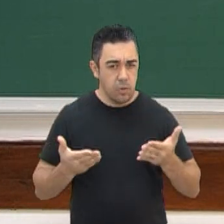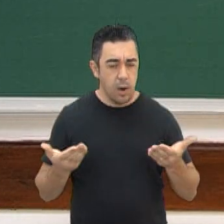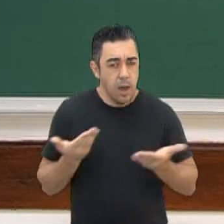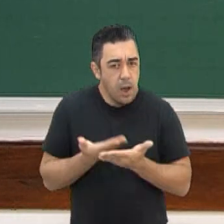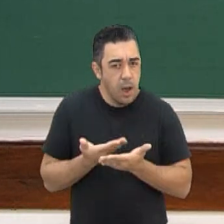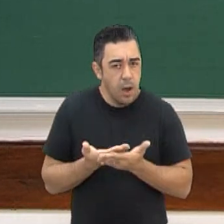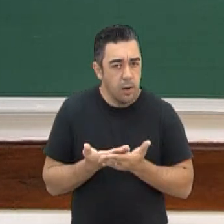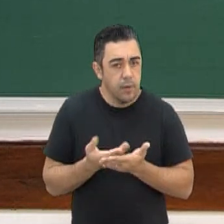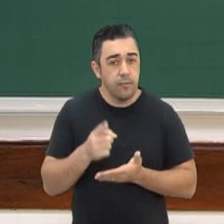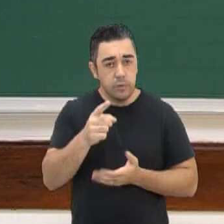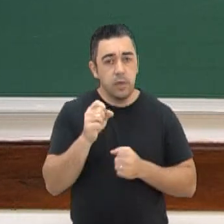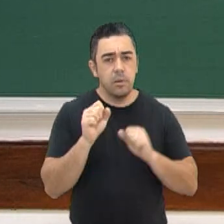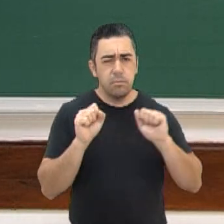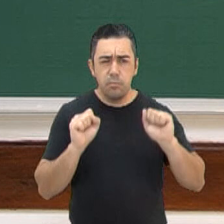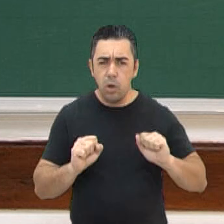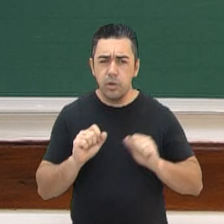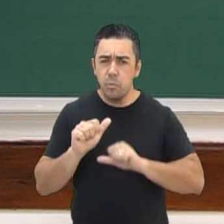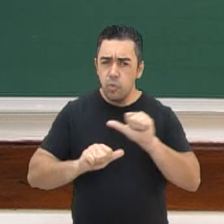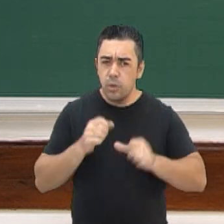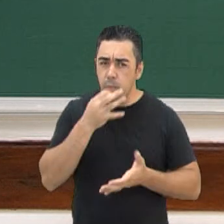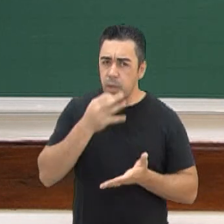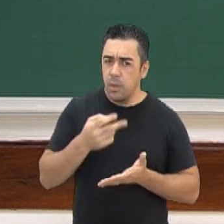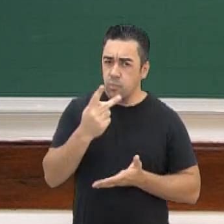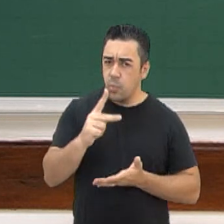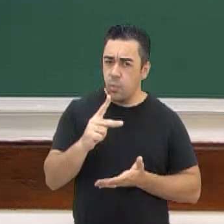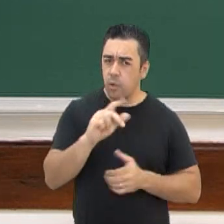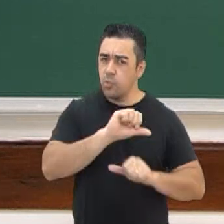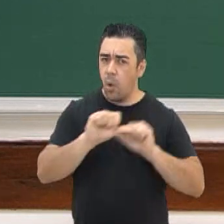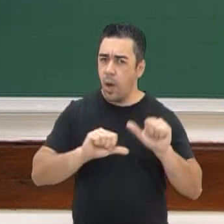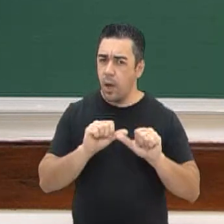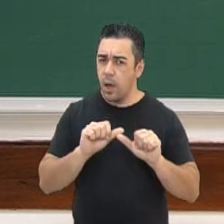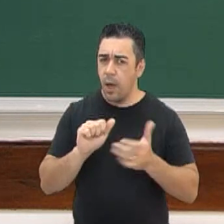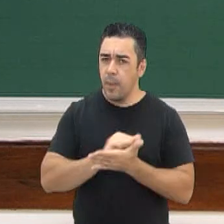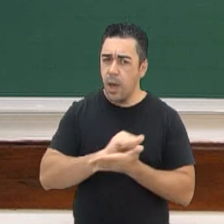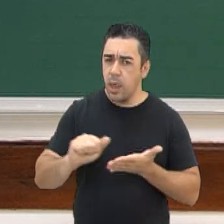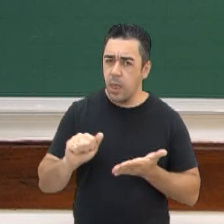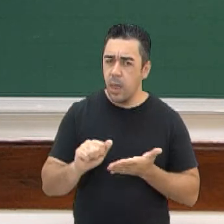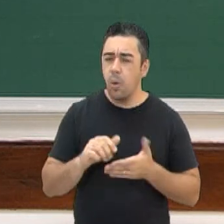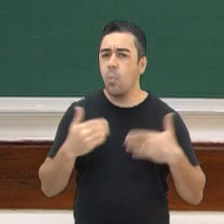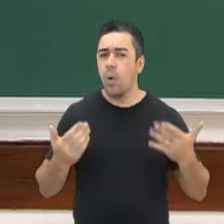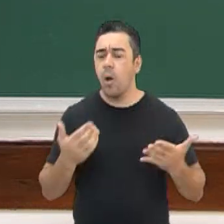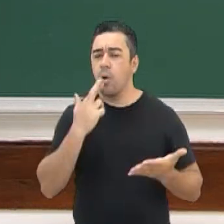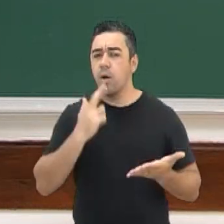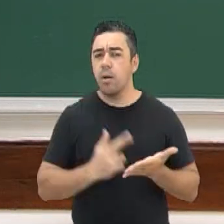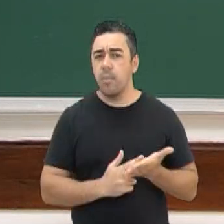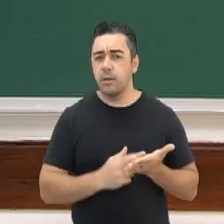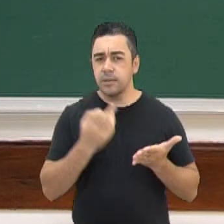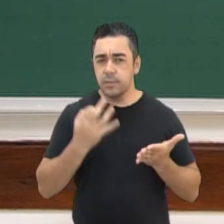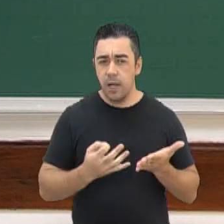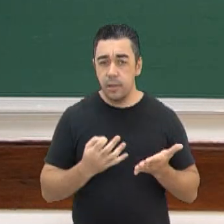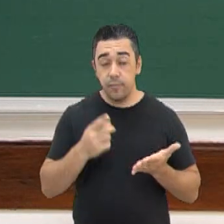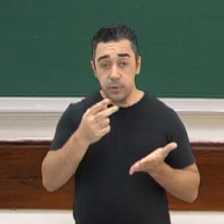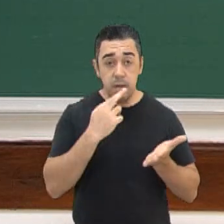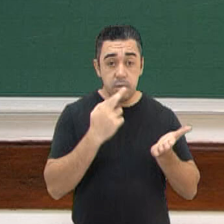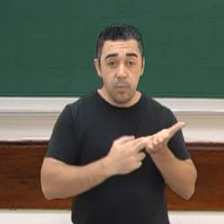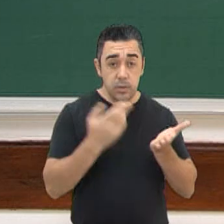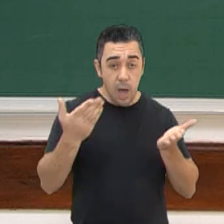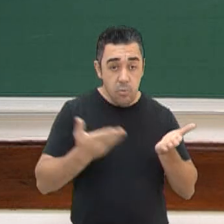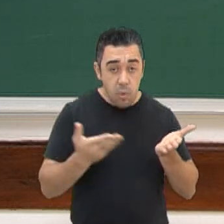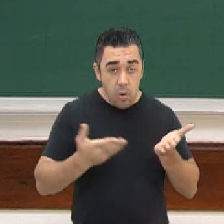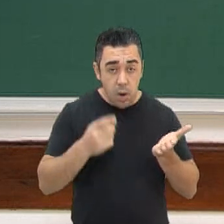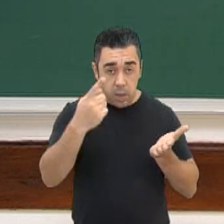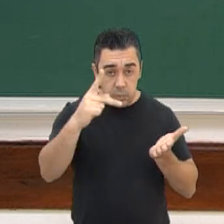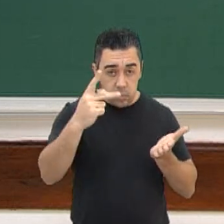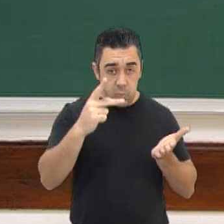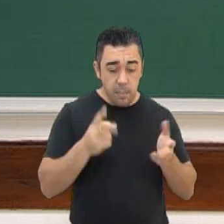nossa aula. Você mudaria alguma coisa? Trocaria? Apagaria? Faria uma correção? Então, responda a partir